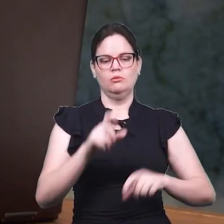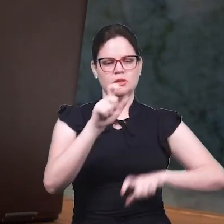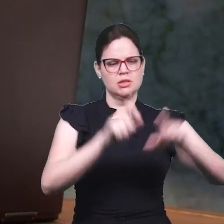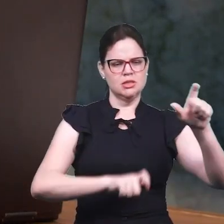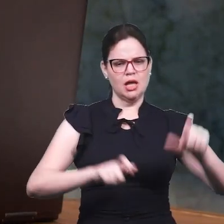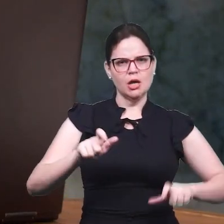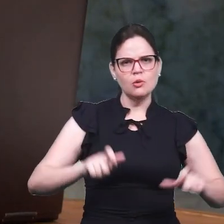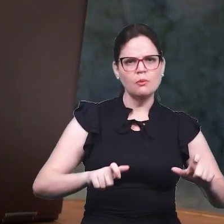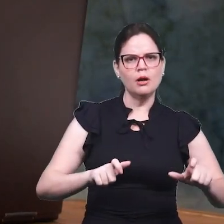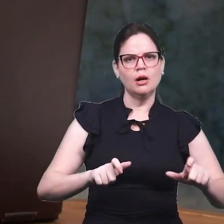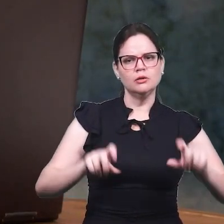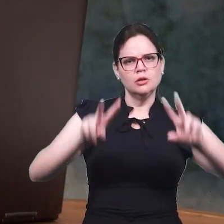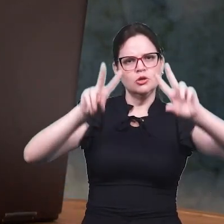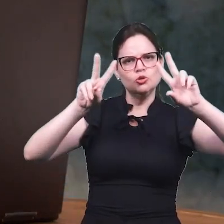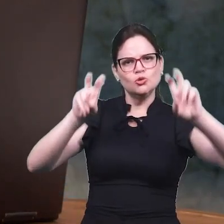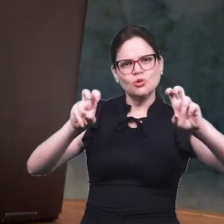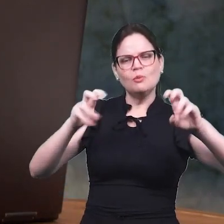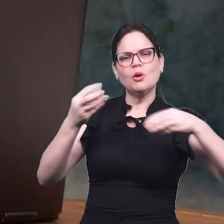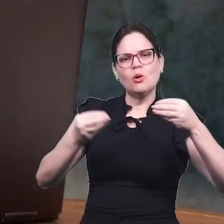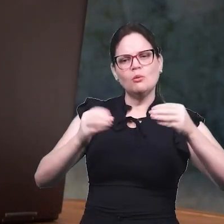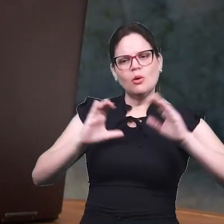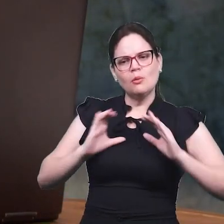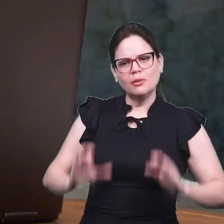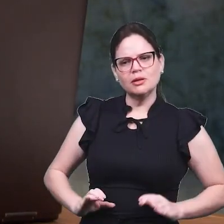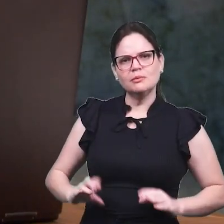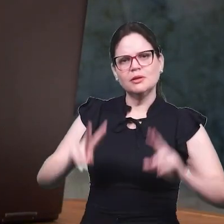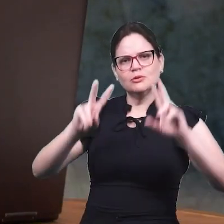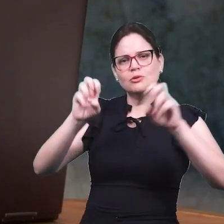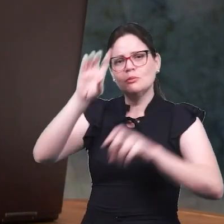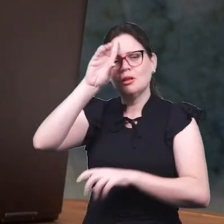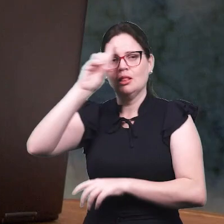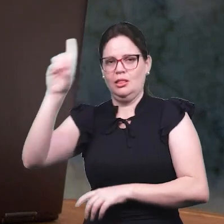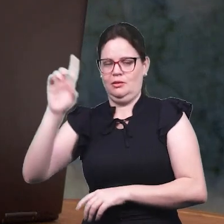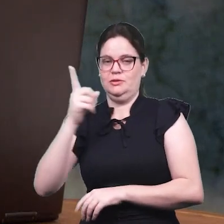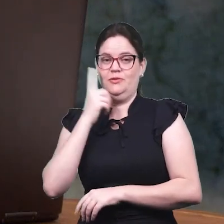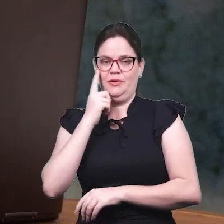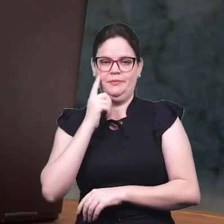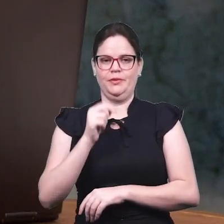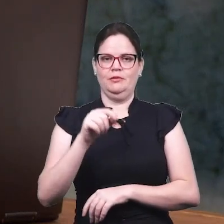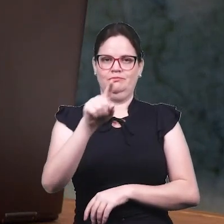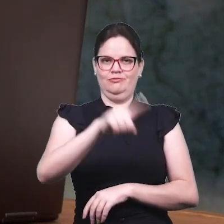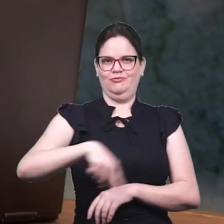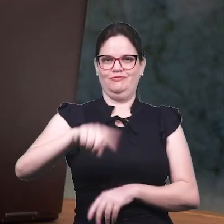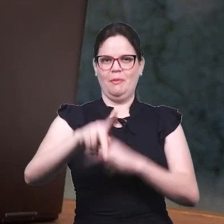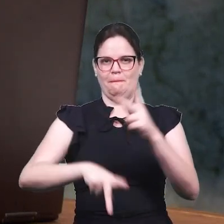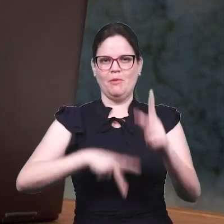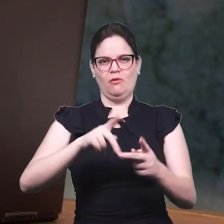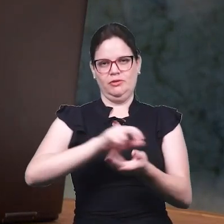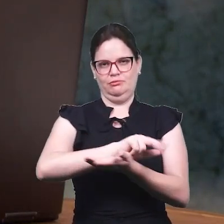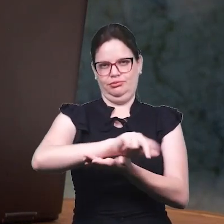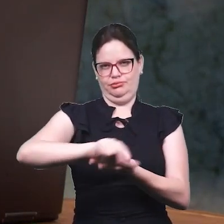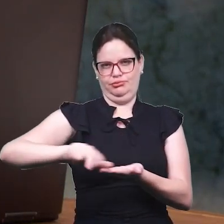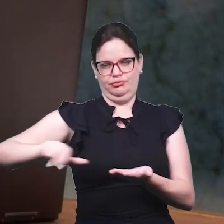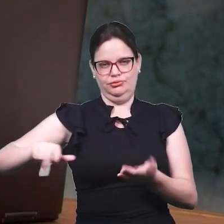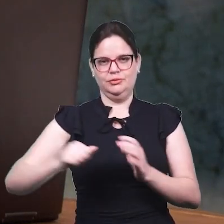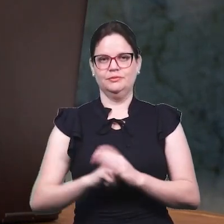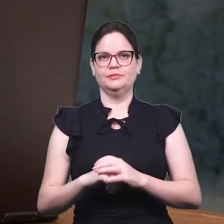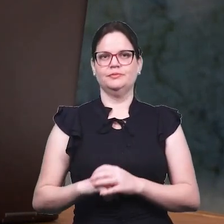que todos, se referindo especialmente aos gentios, aqui de forma genérica,